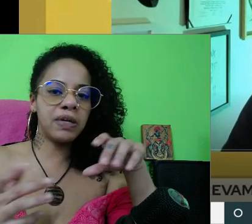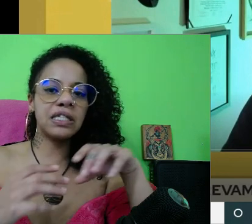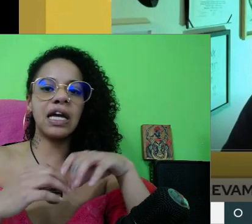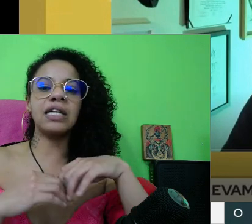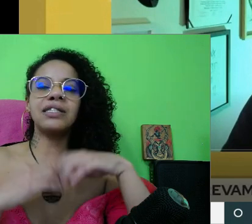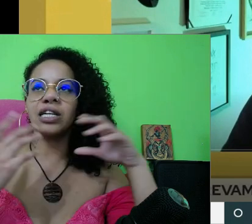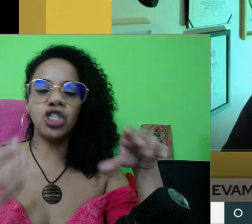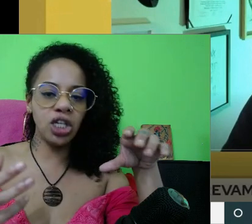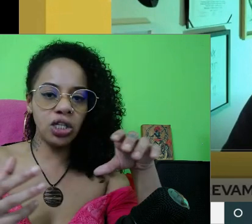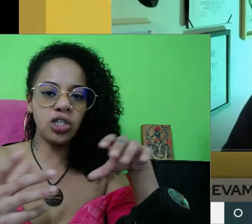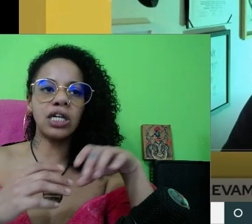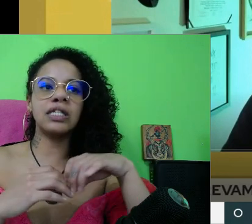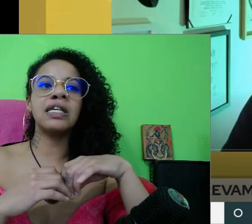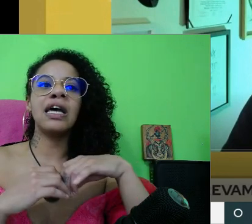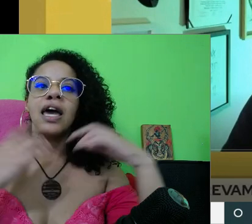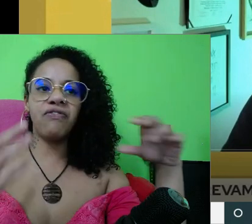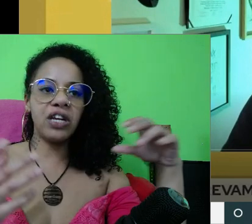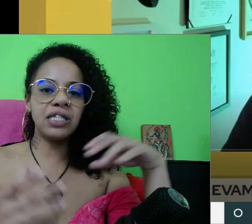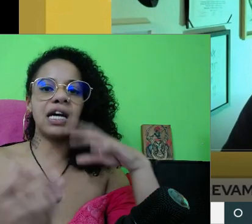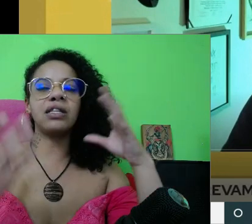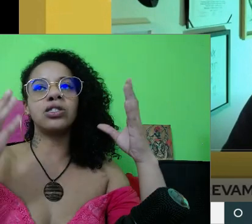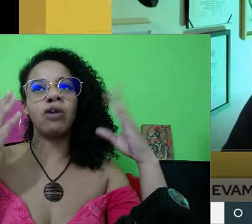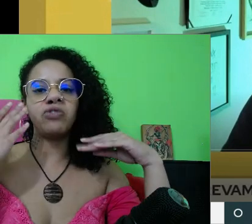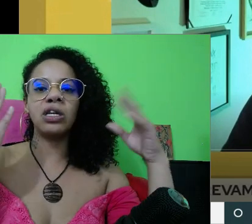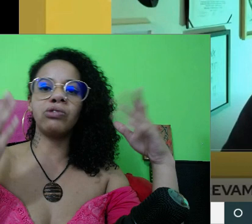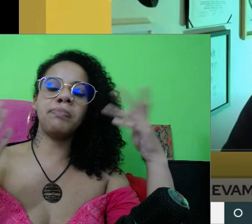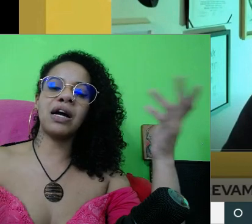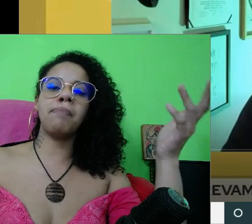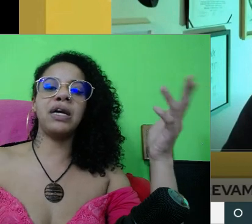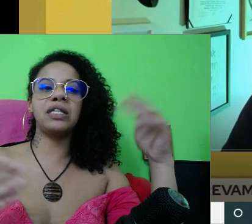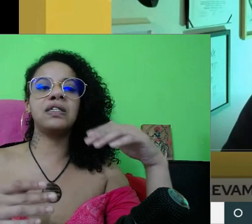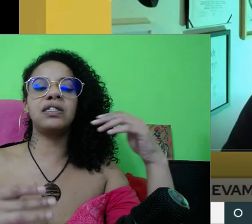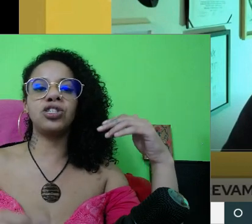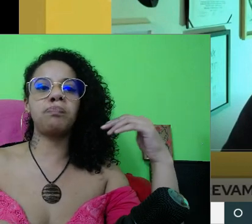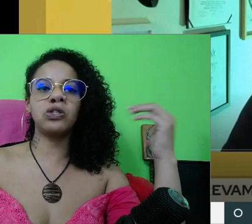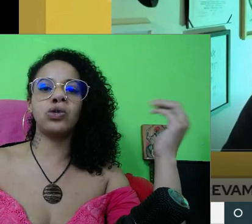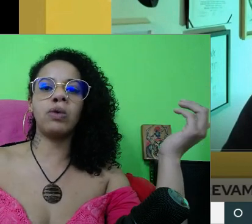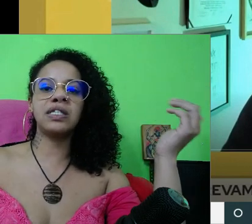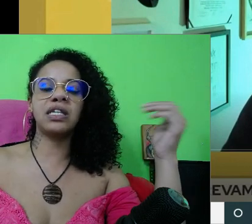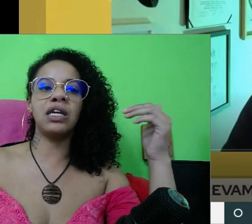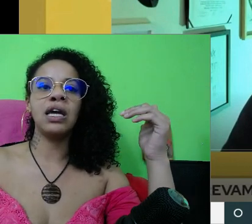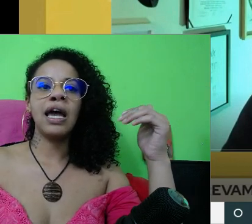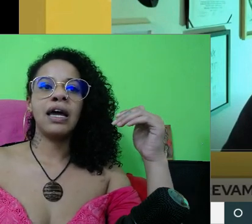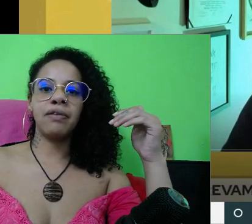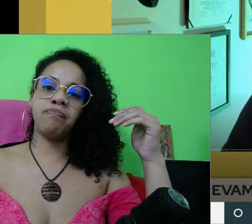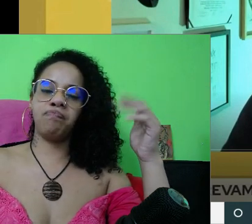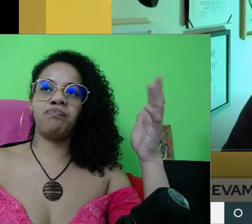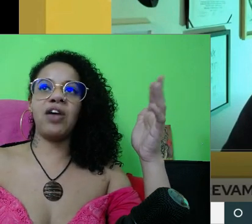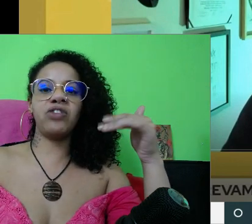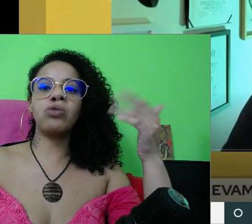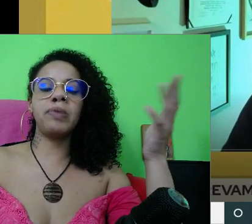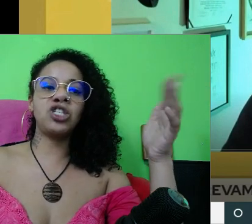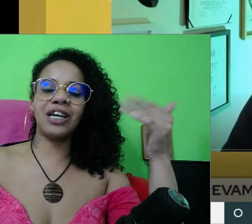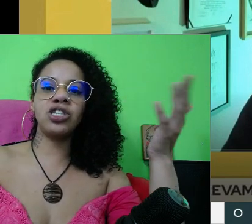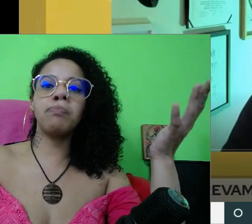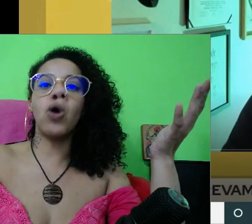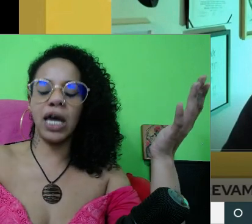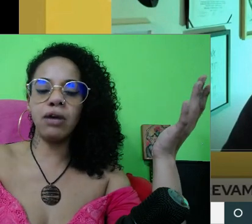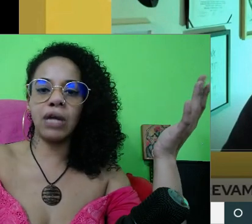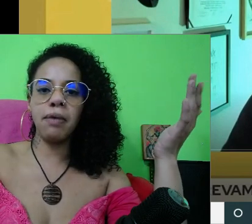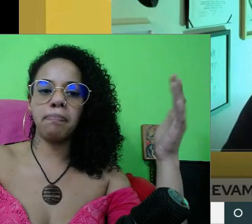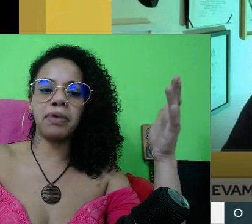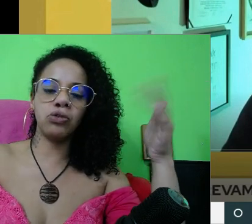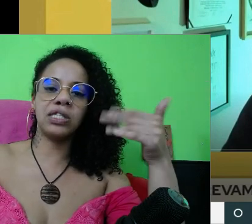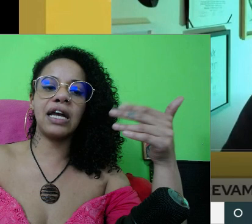amplas né estatísticas referenciadas Óbvio que não da minha cabeça assim de pessoas que eventualmente até